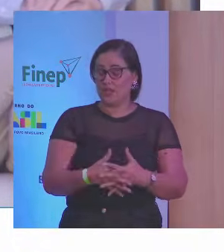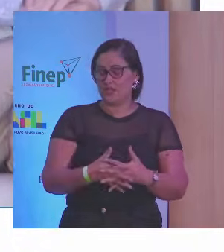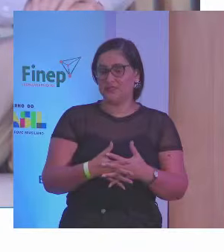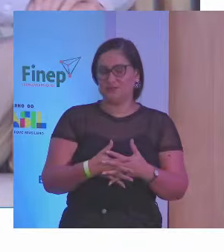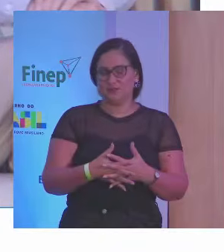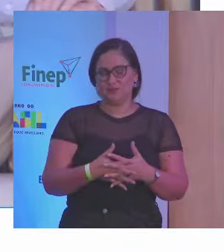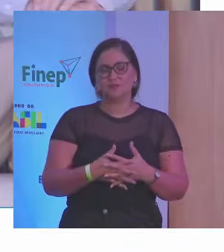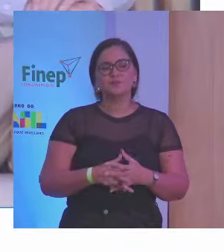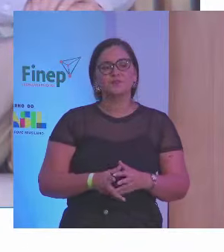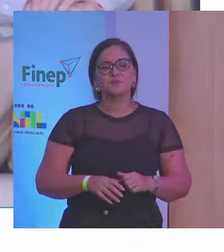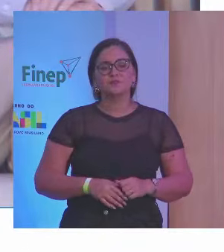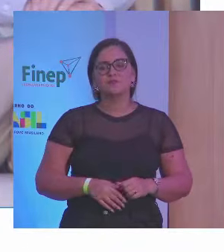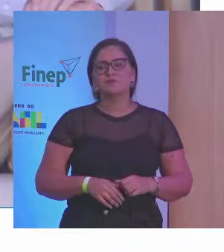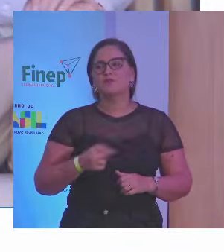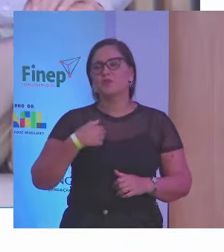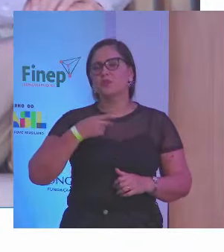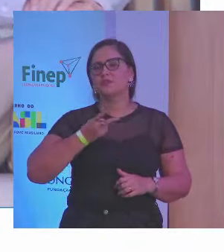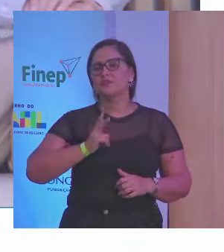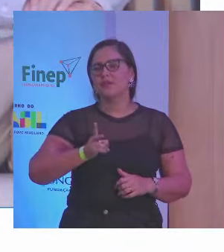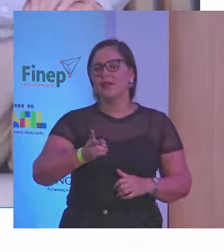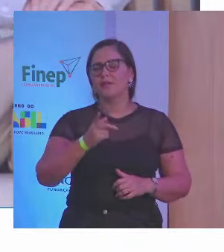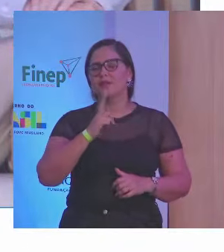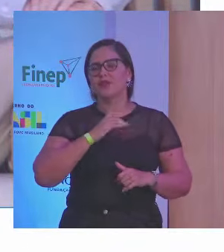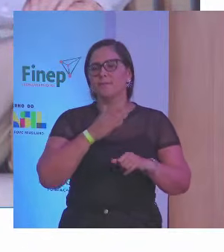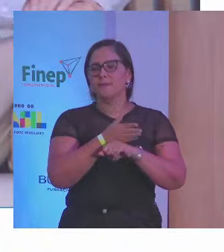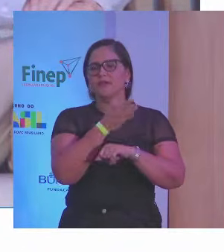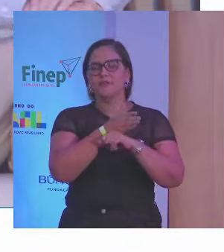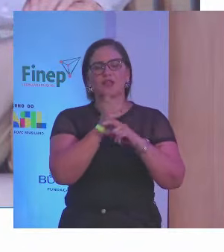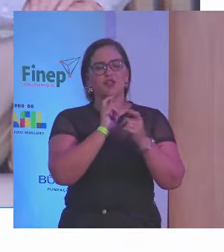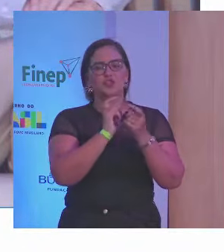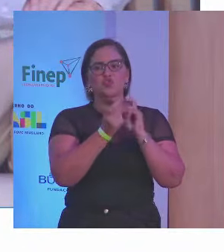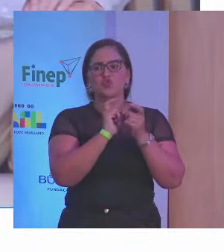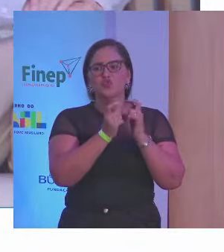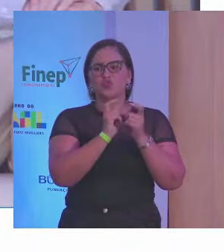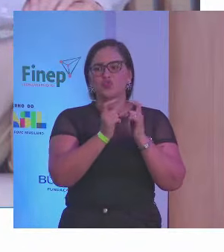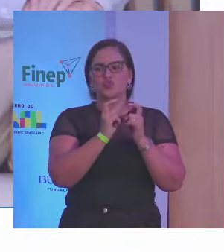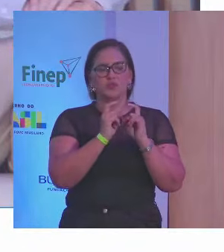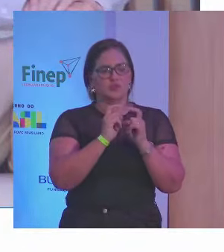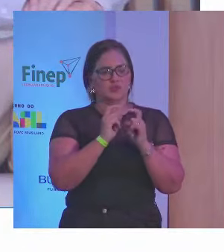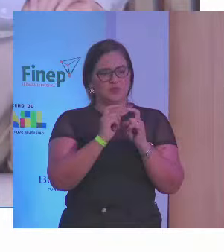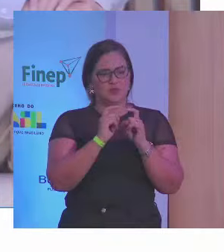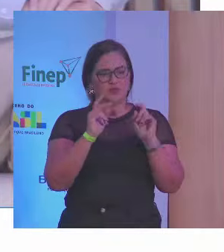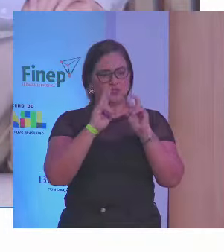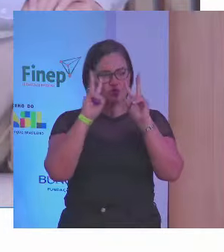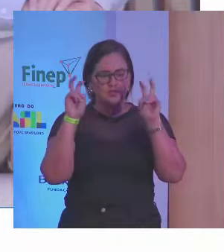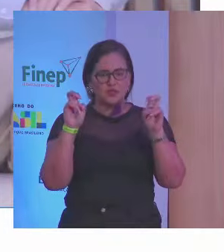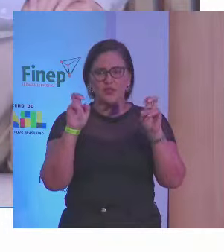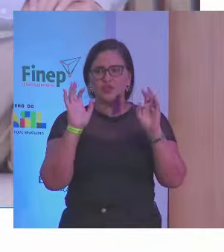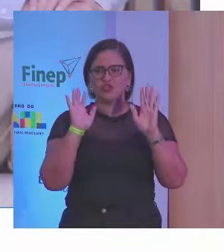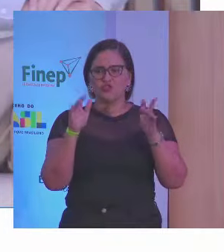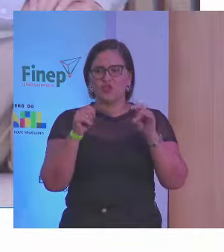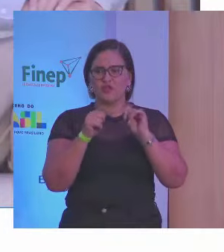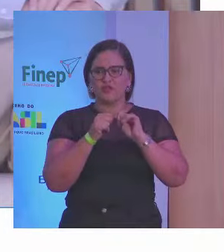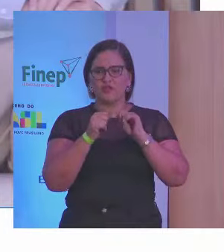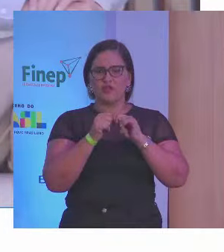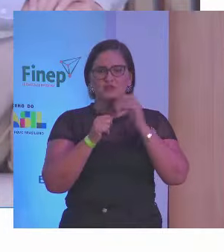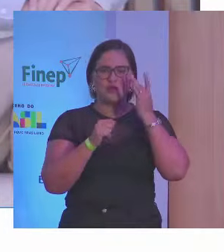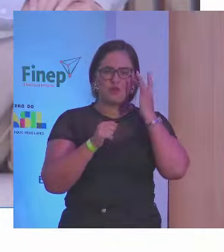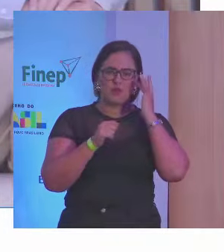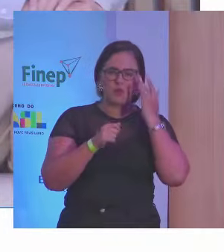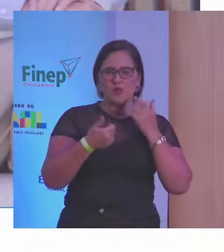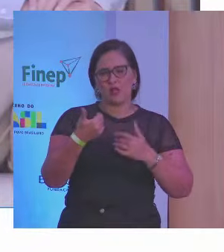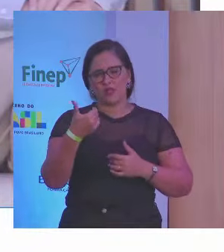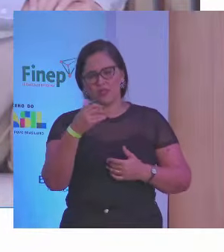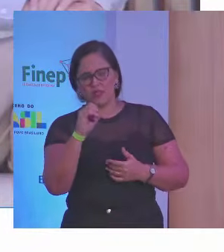né. Eu tenho participado de discussões, né, a esse respeito, já fazem, acho que uns